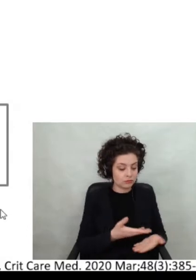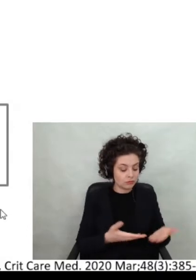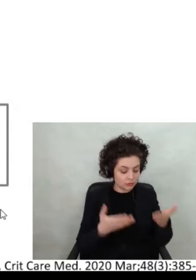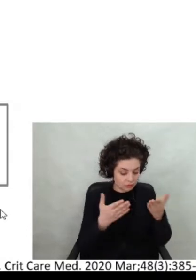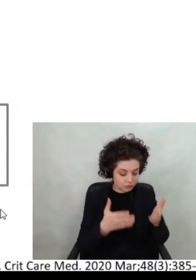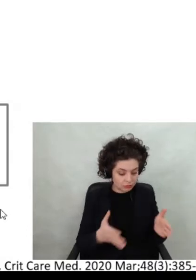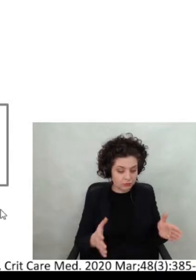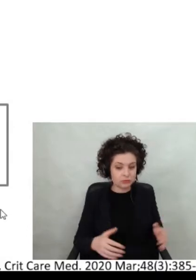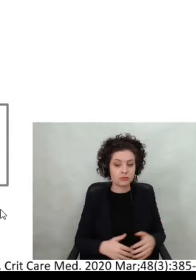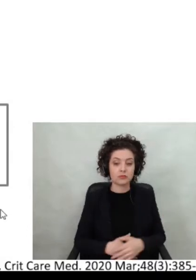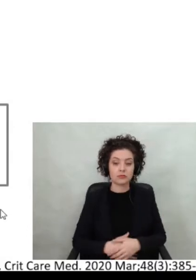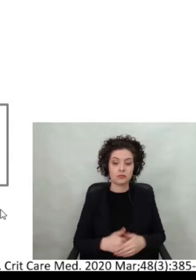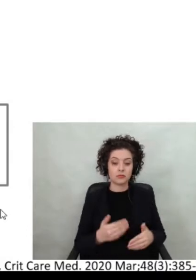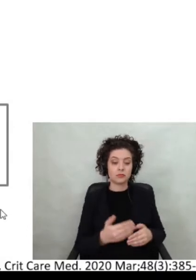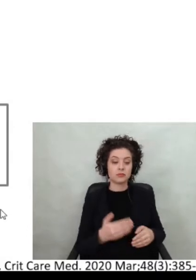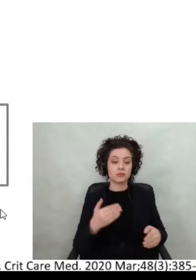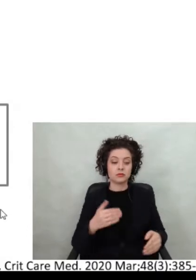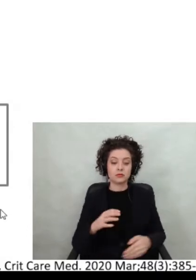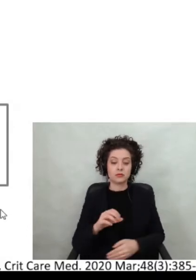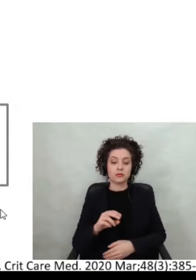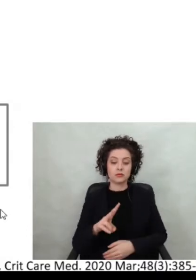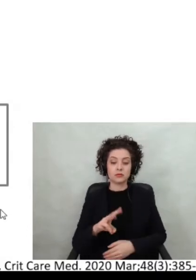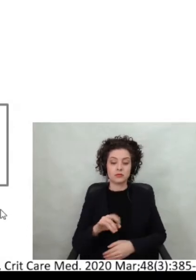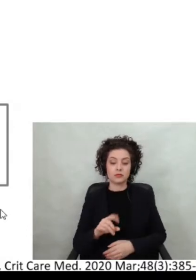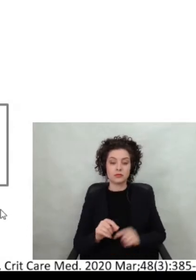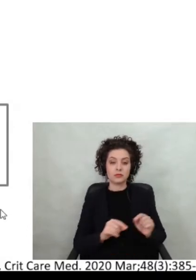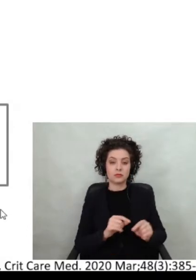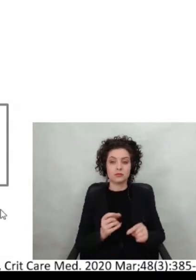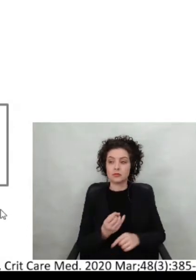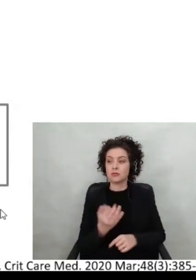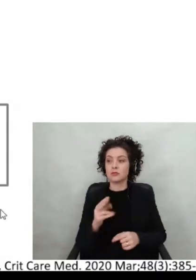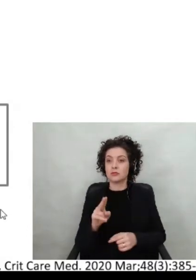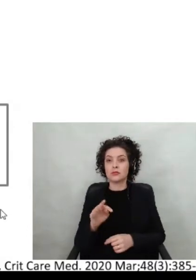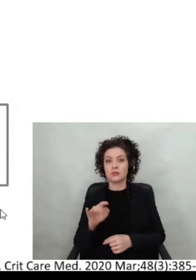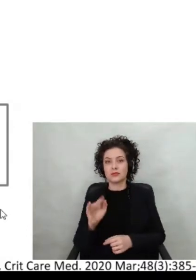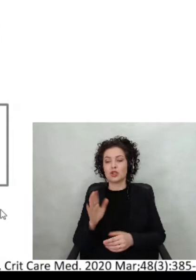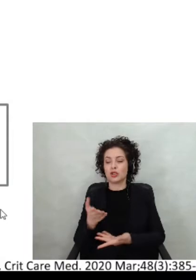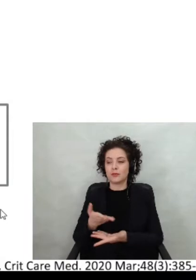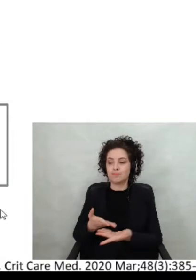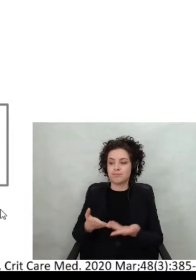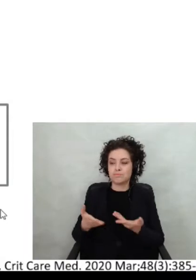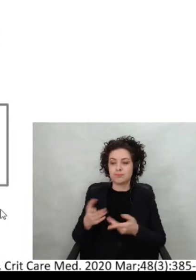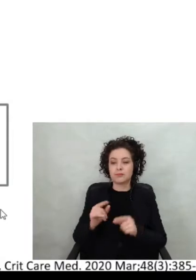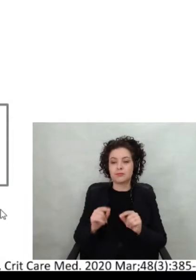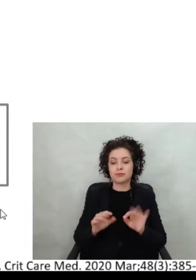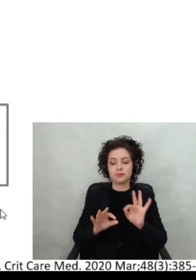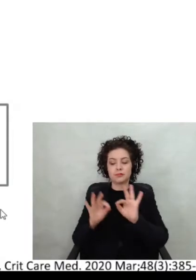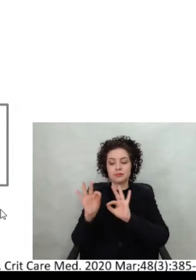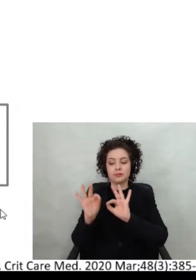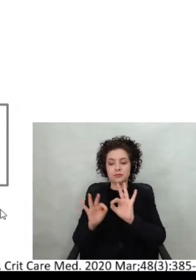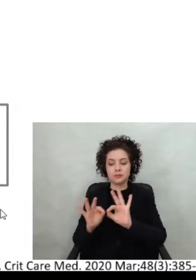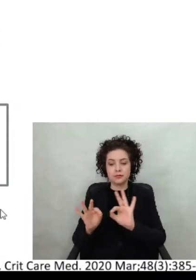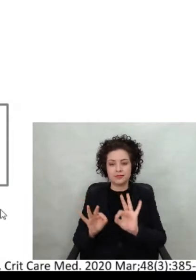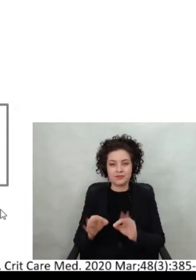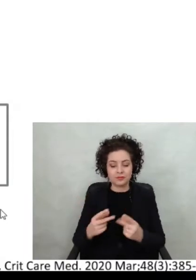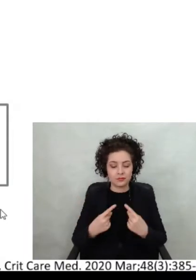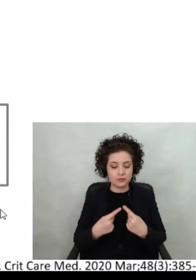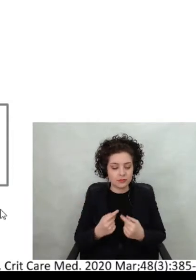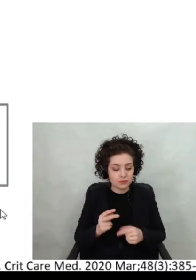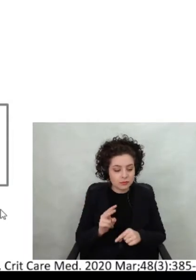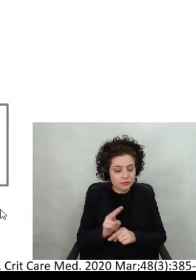da Covid, muitas das nossas UTIs já estavam envolvidas no que se chama projeto de humanização, cuidado